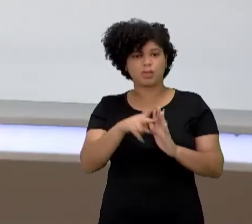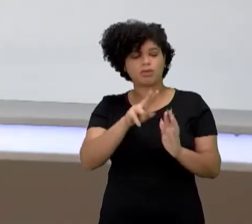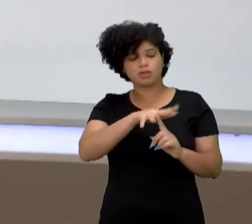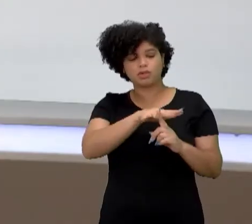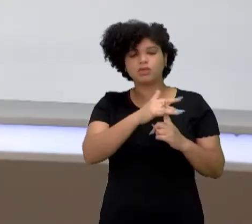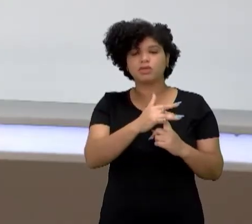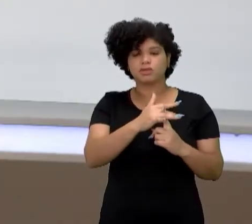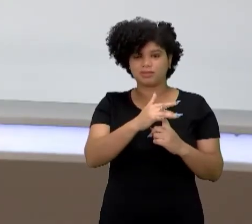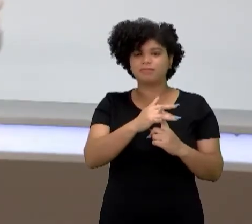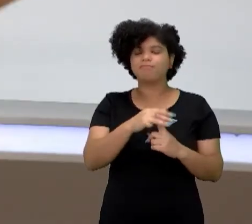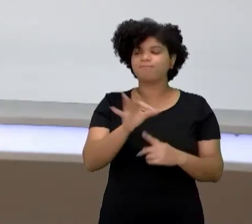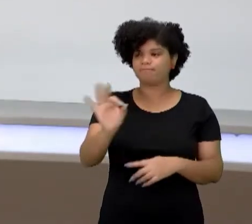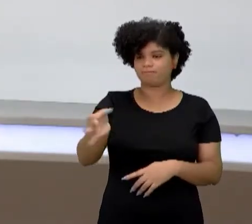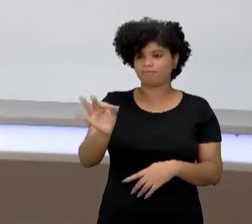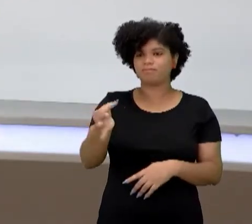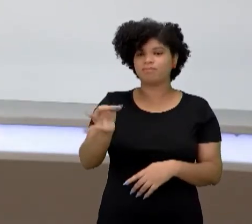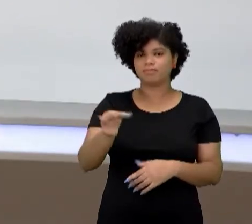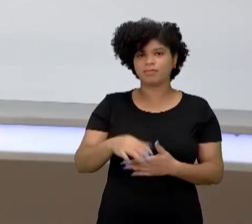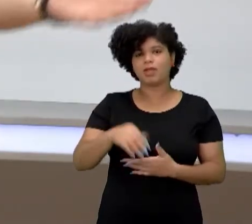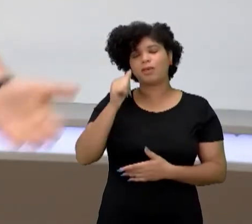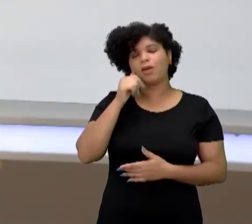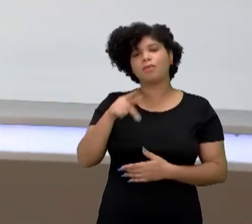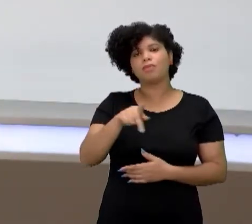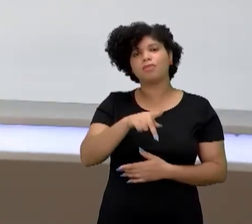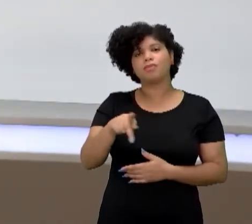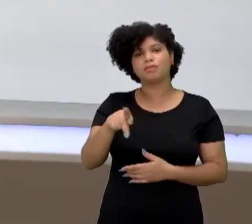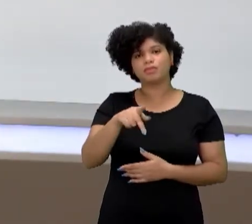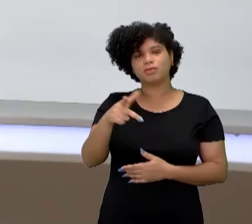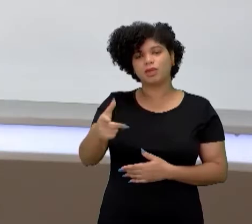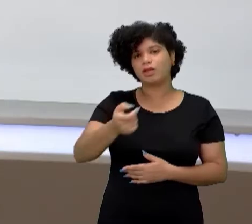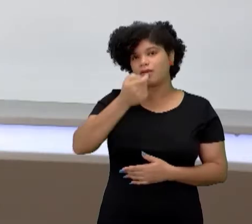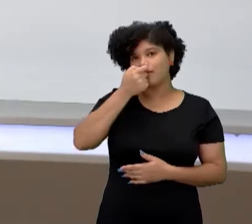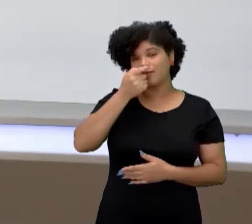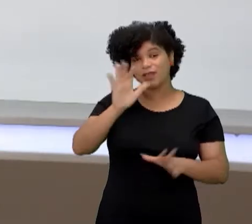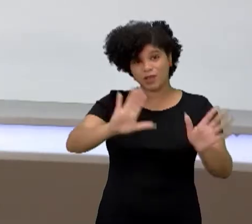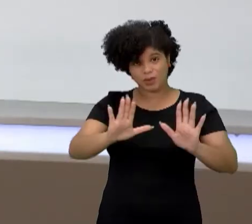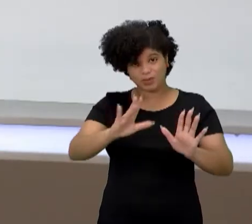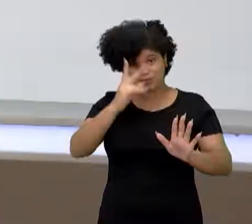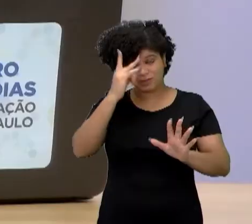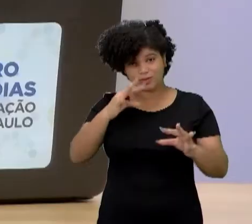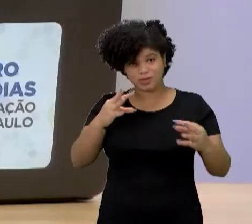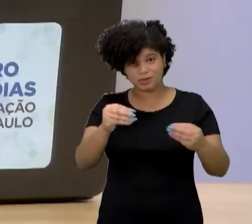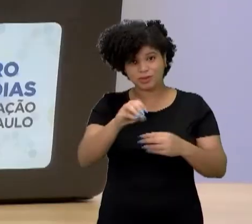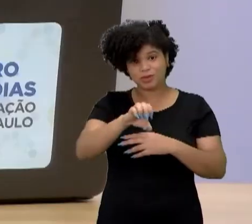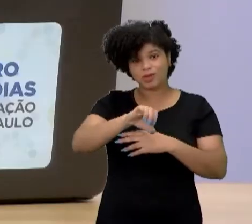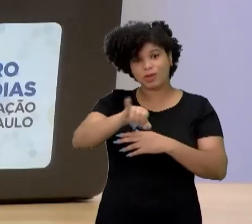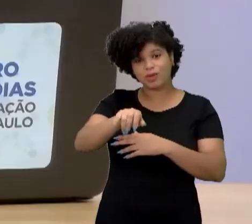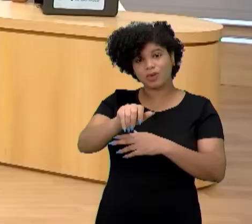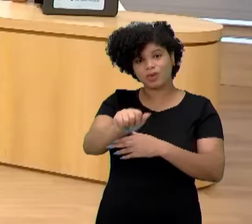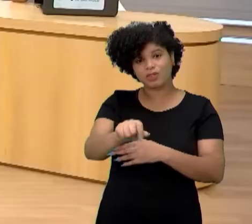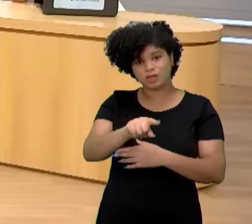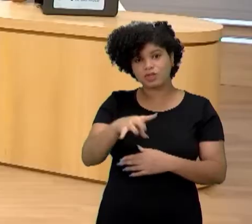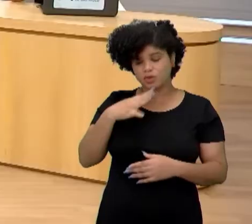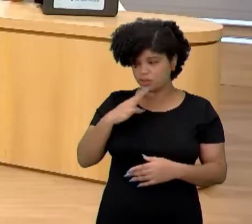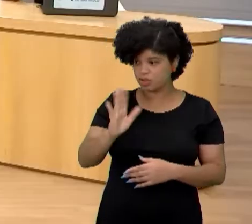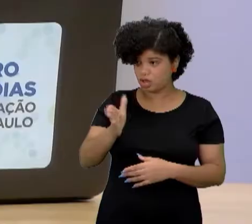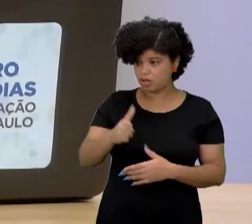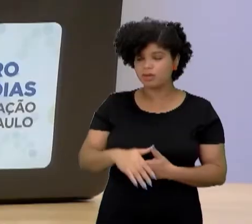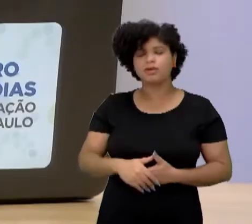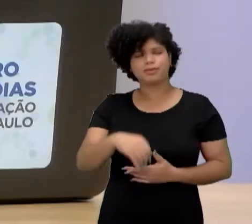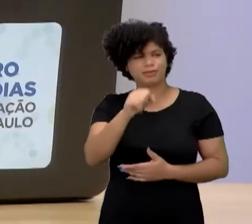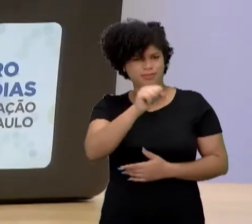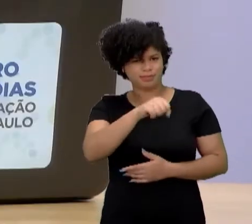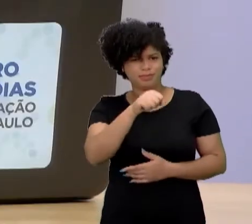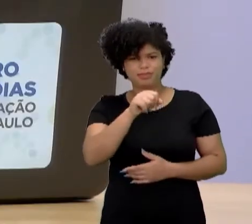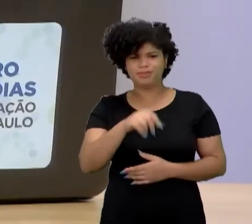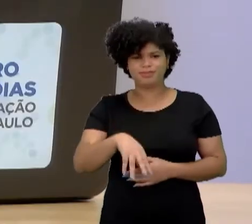Social, é exatamente isso. Fabiana aqui presente, dá um oi para o nosso EJA. Eles já te conhecem? Lindo, já.